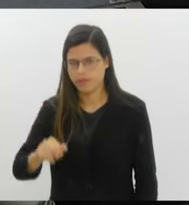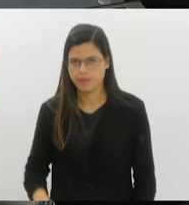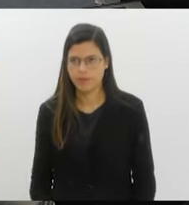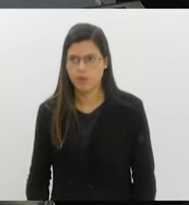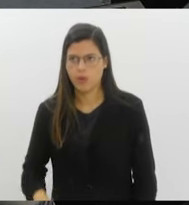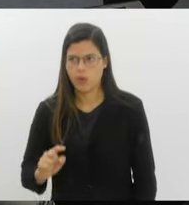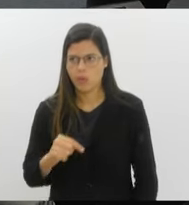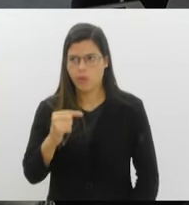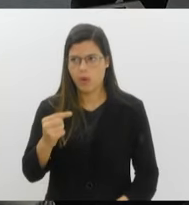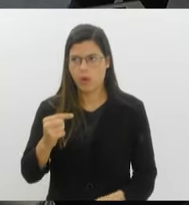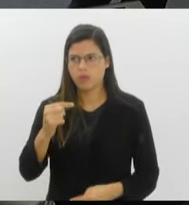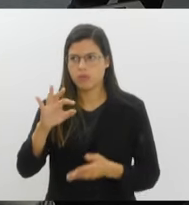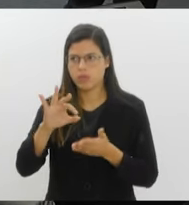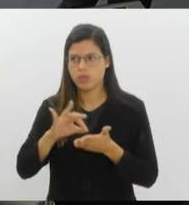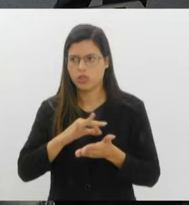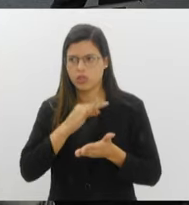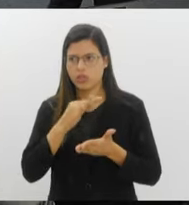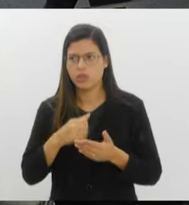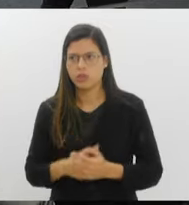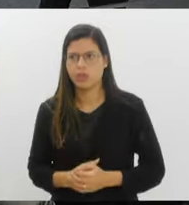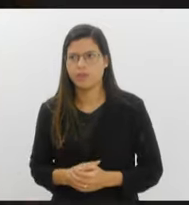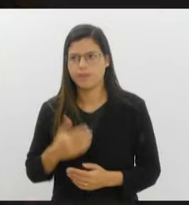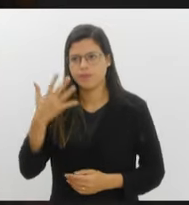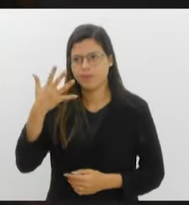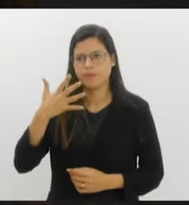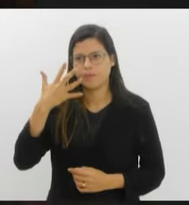Próximo orador escrito,